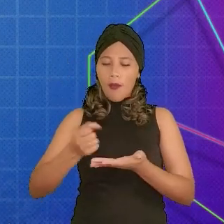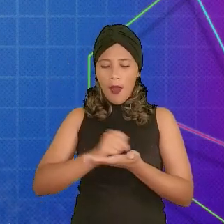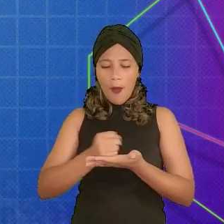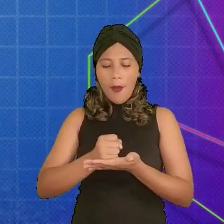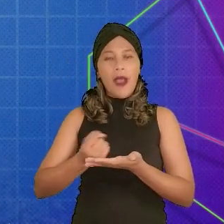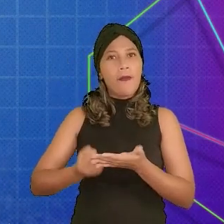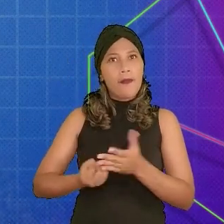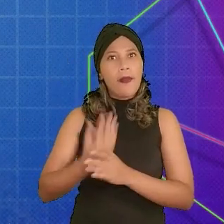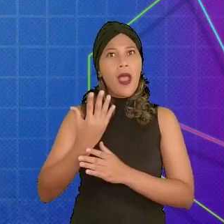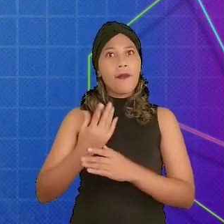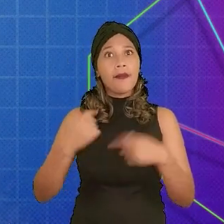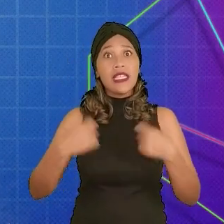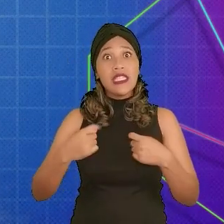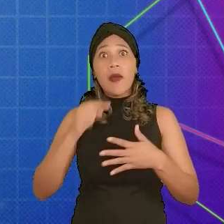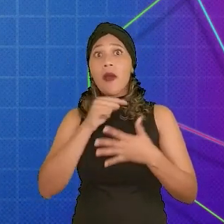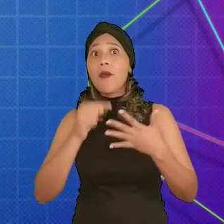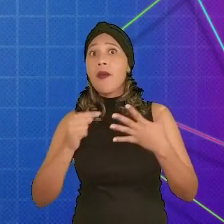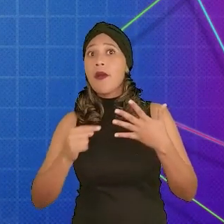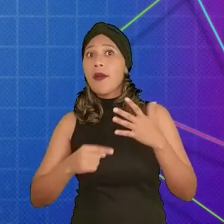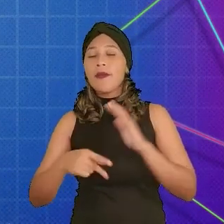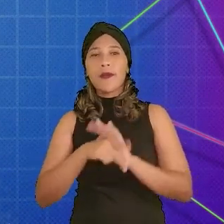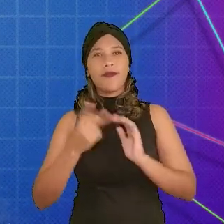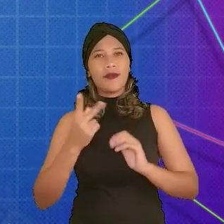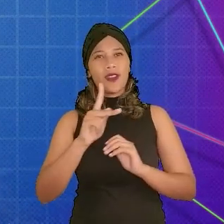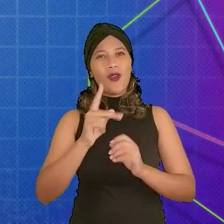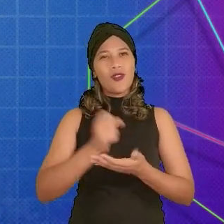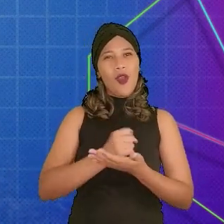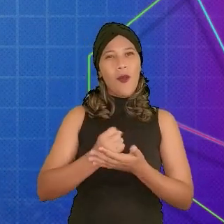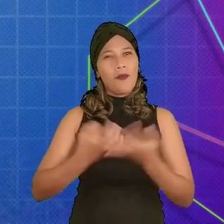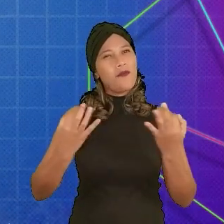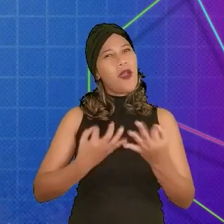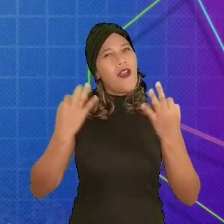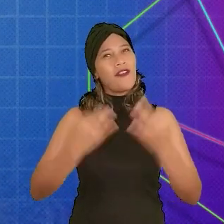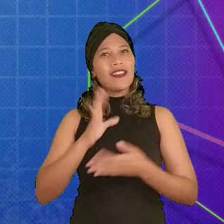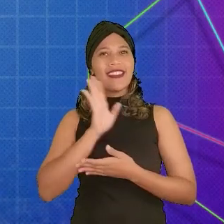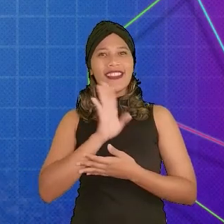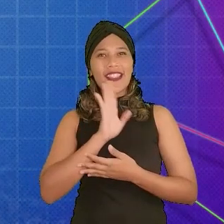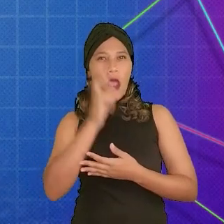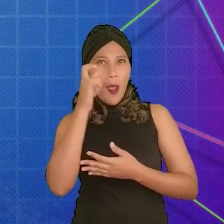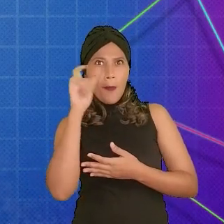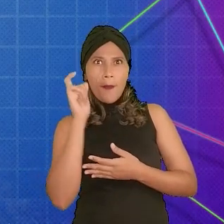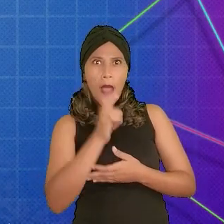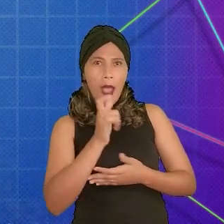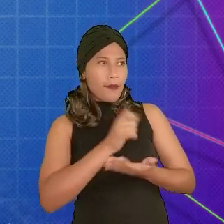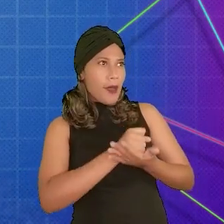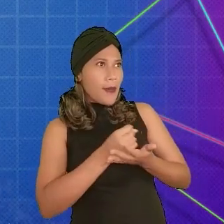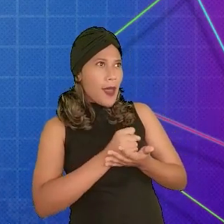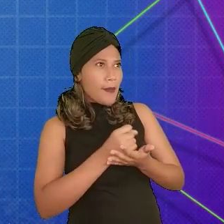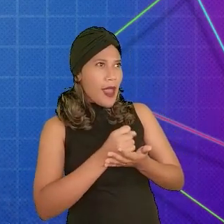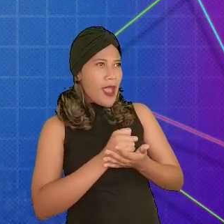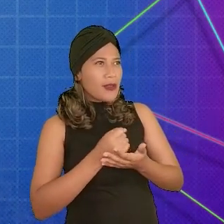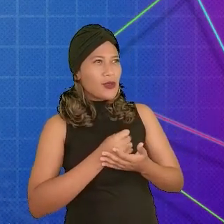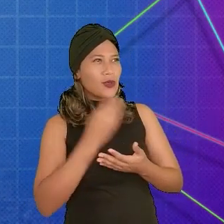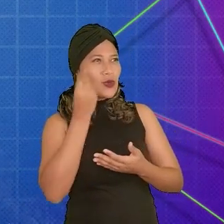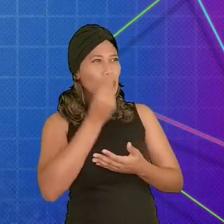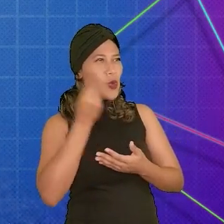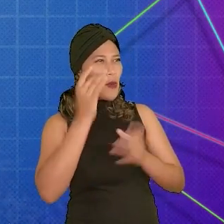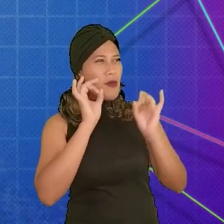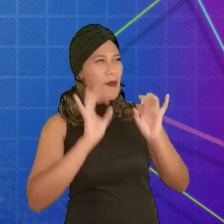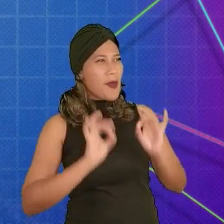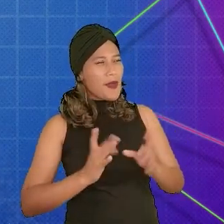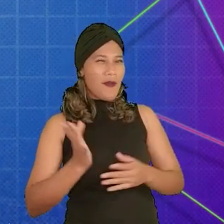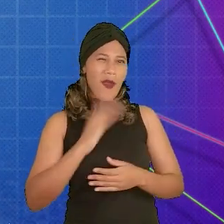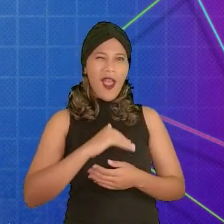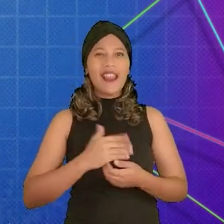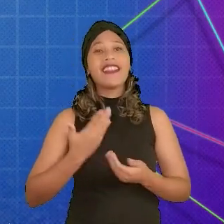seu jogo. Tudo o que é preciso para deixar o seu jogo redondinho e muito legal para o jogador ter uma experiência única.